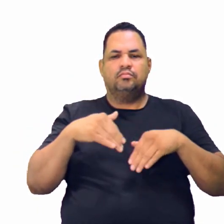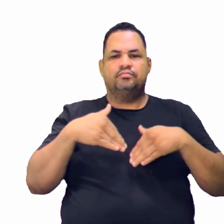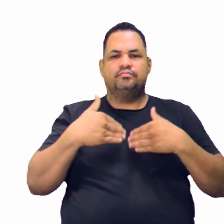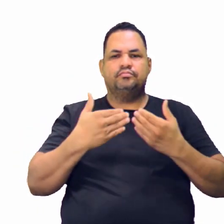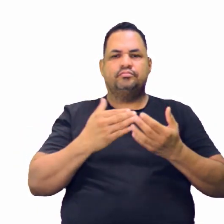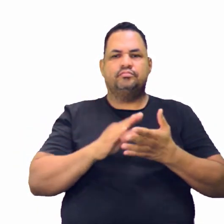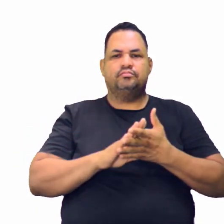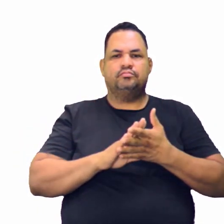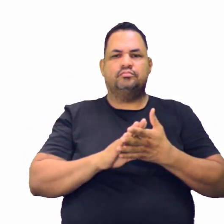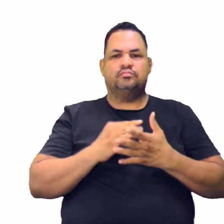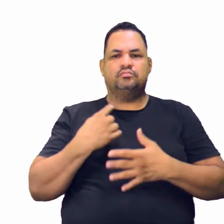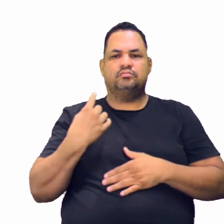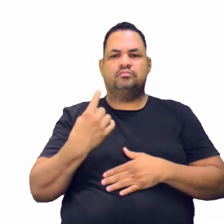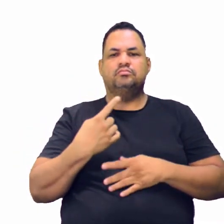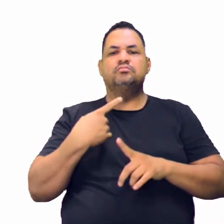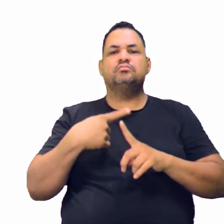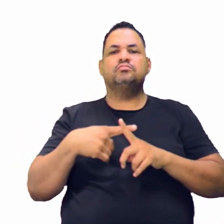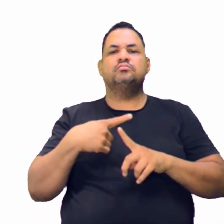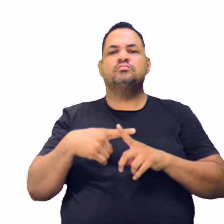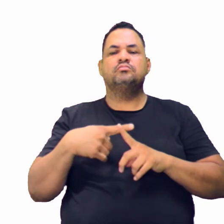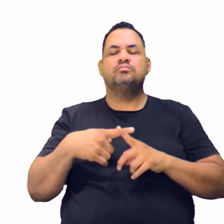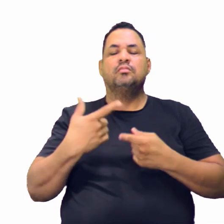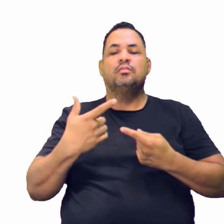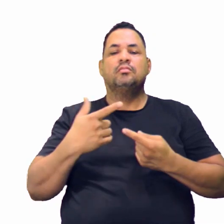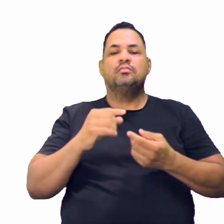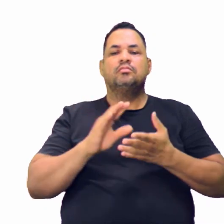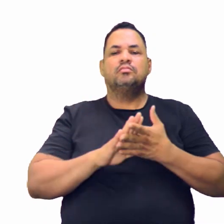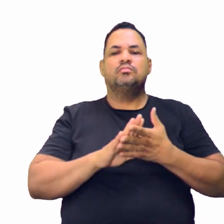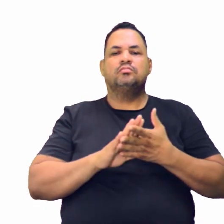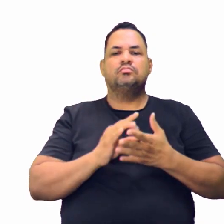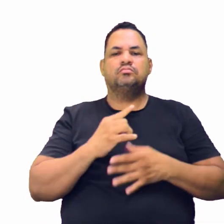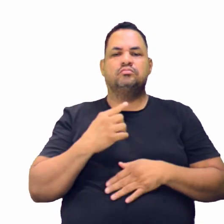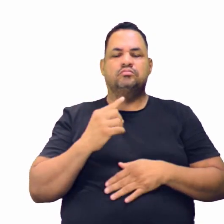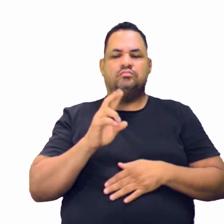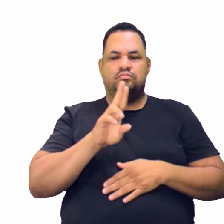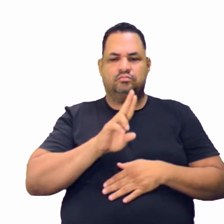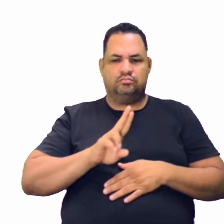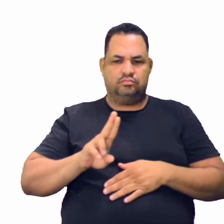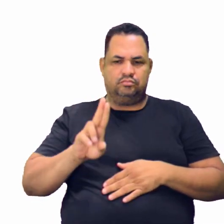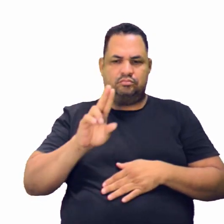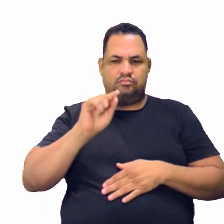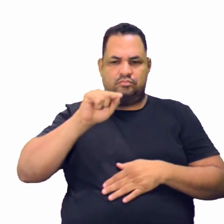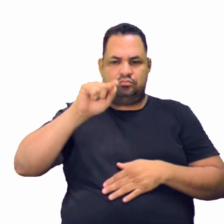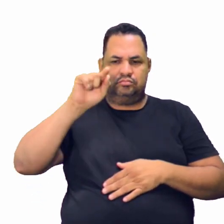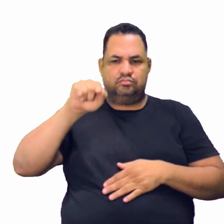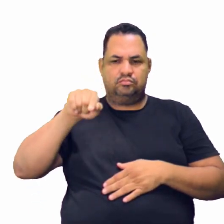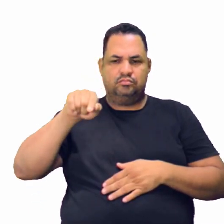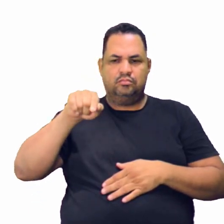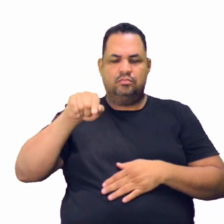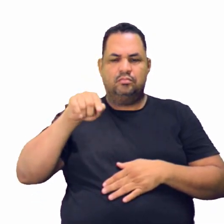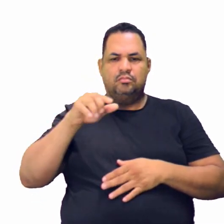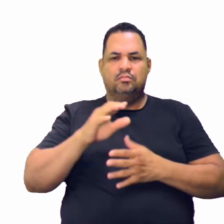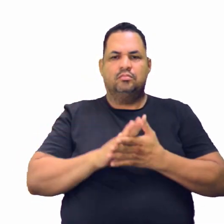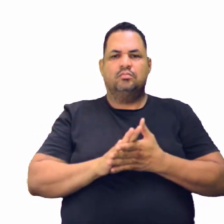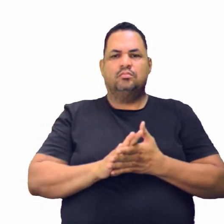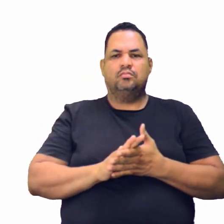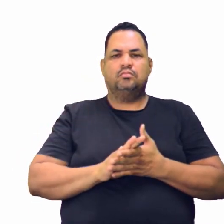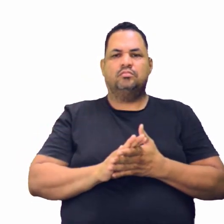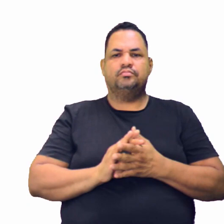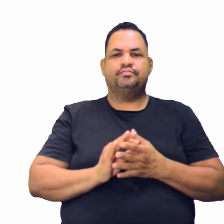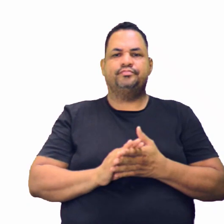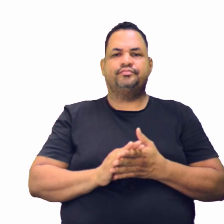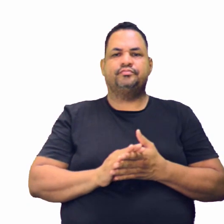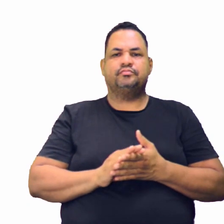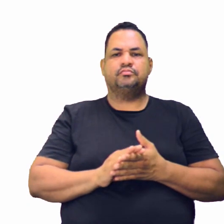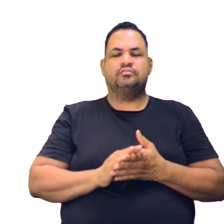somente, ele está sozinho. Por quê? Se usar só porquê, tem que colocar o acento circunflexo, tá